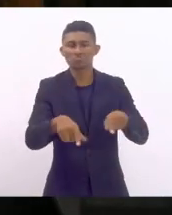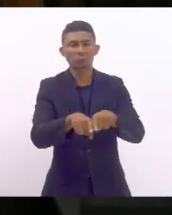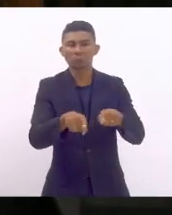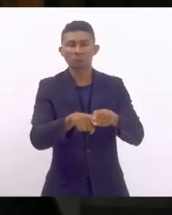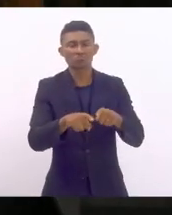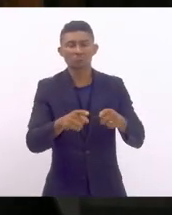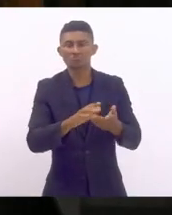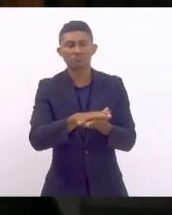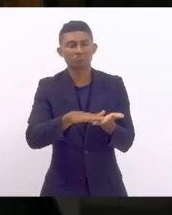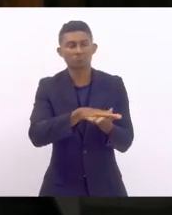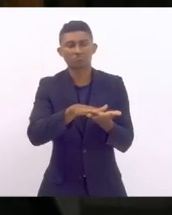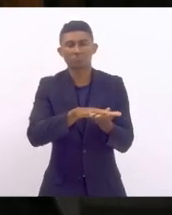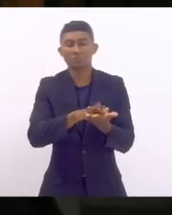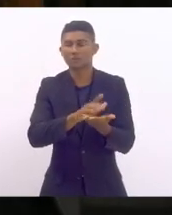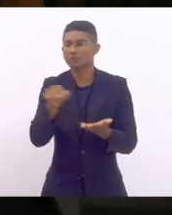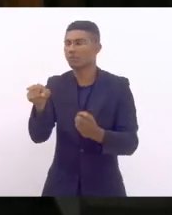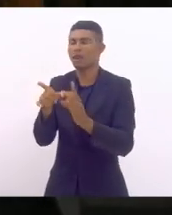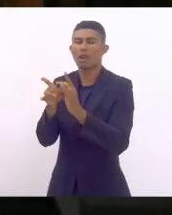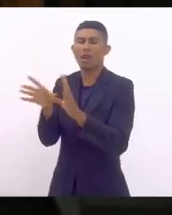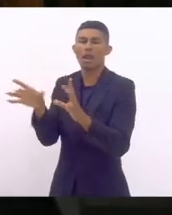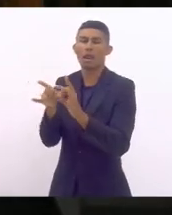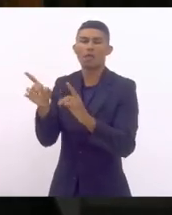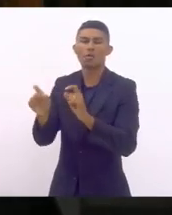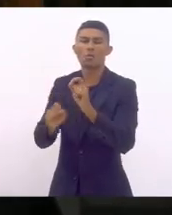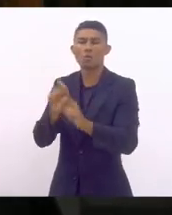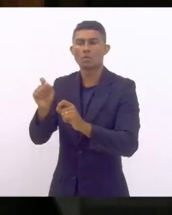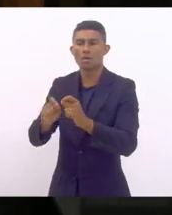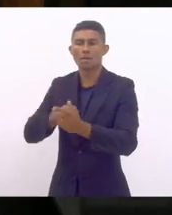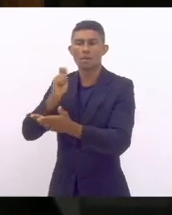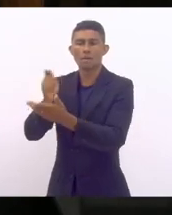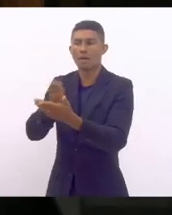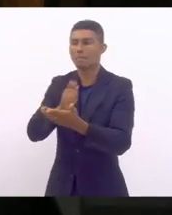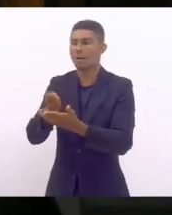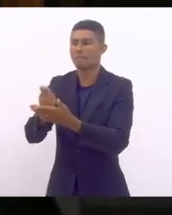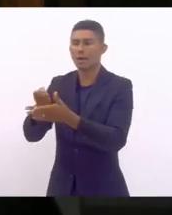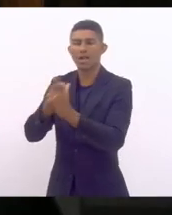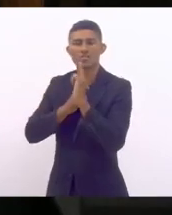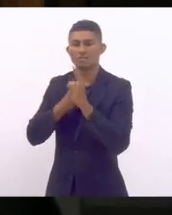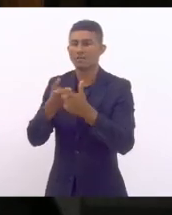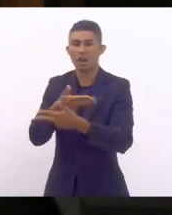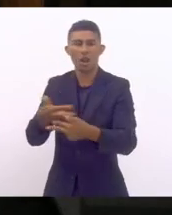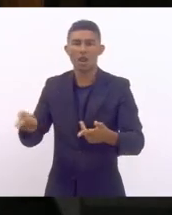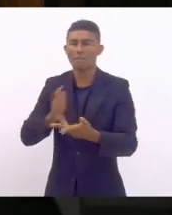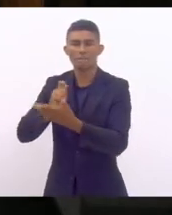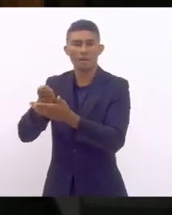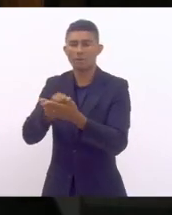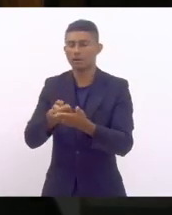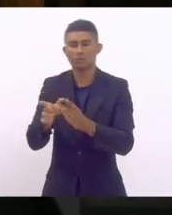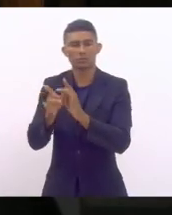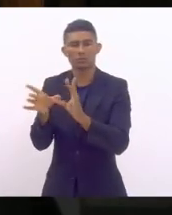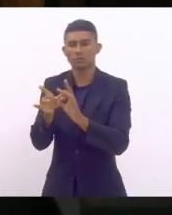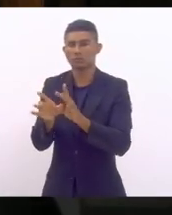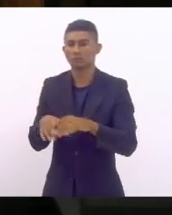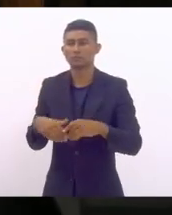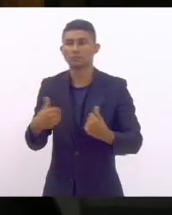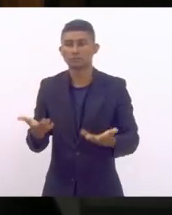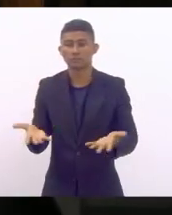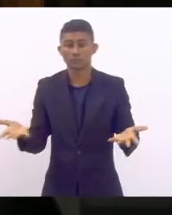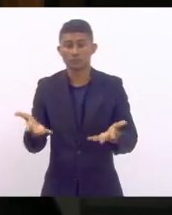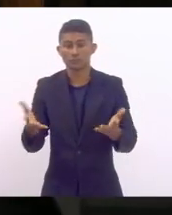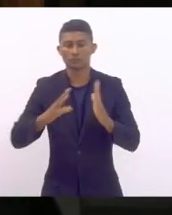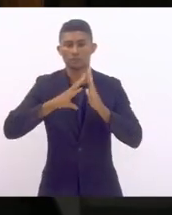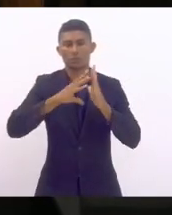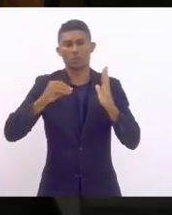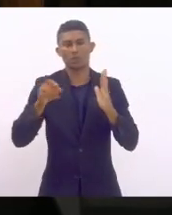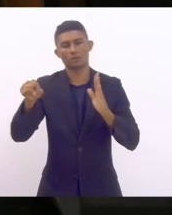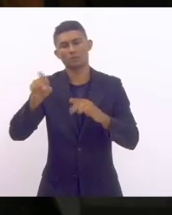o orçamento para pagar o serviço da dívida então este modelo de estado